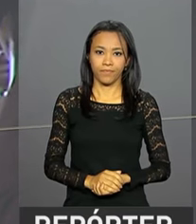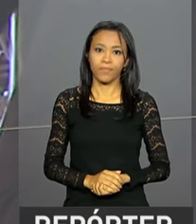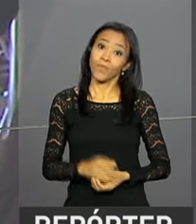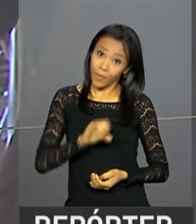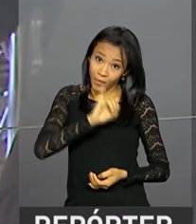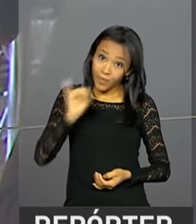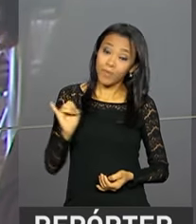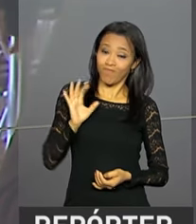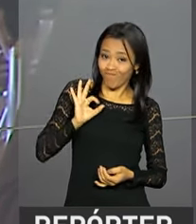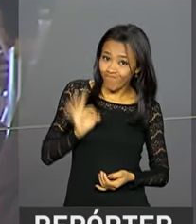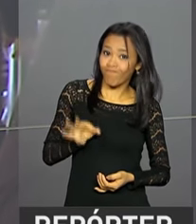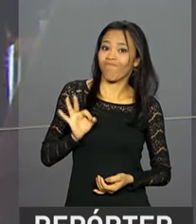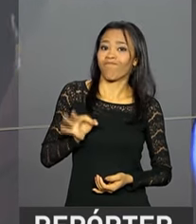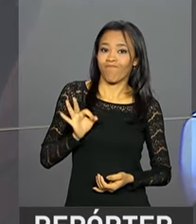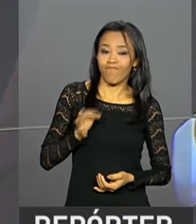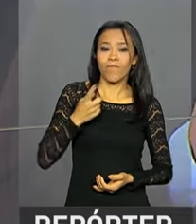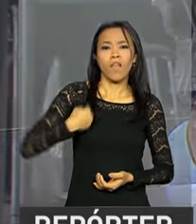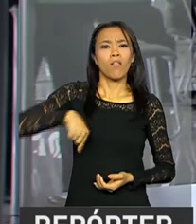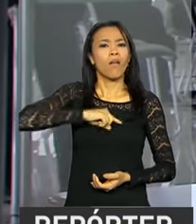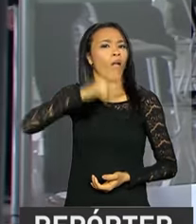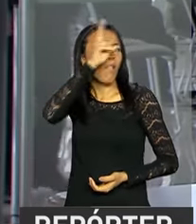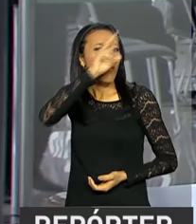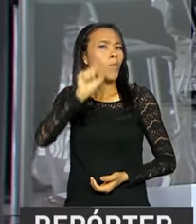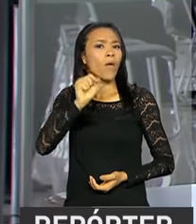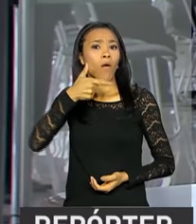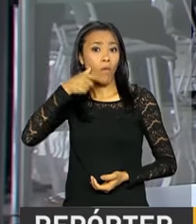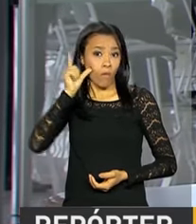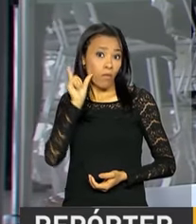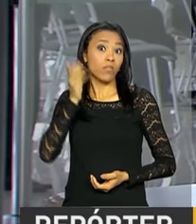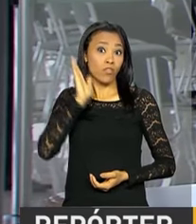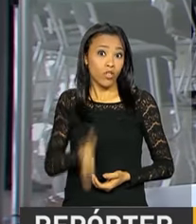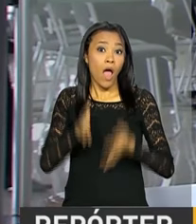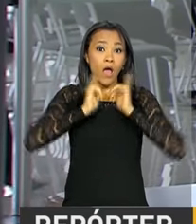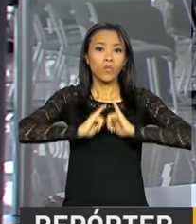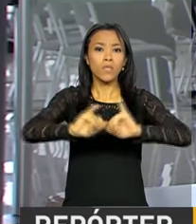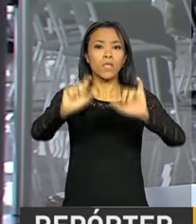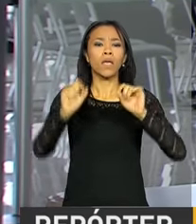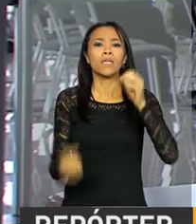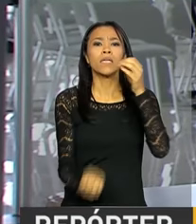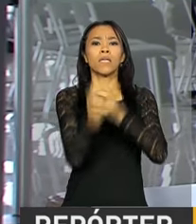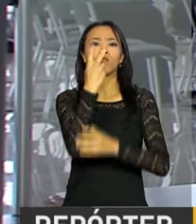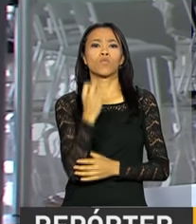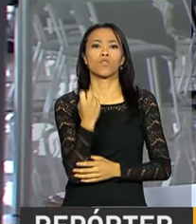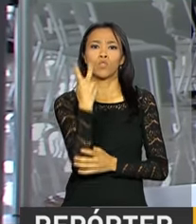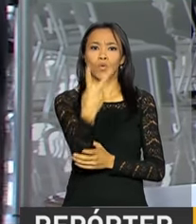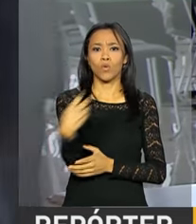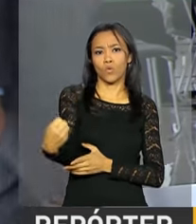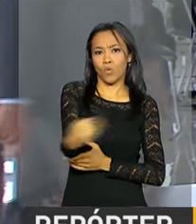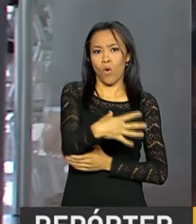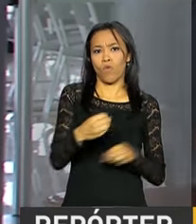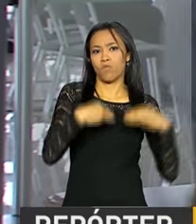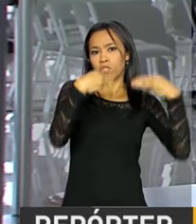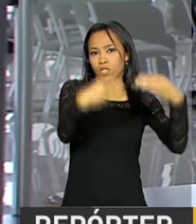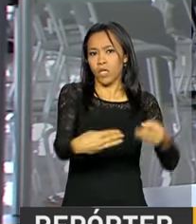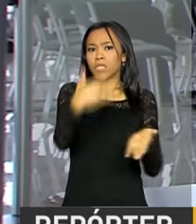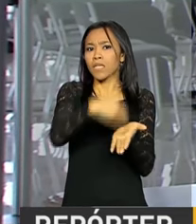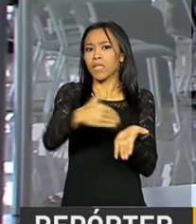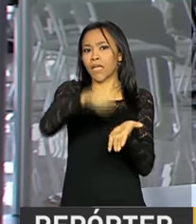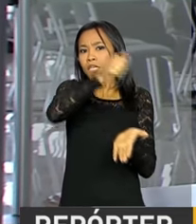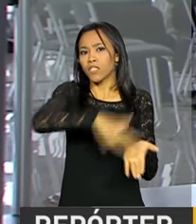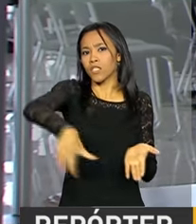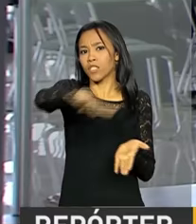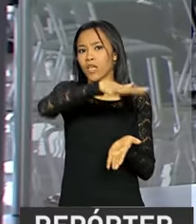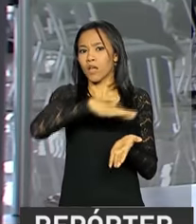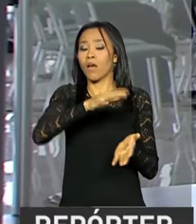Oi, Leandro, exatamente. Olha, a gente lembra que ontem o governo havia anunciado a criação de dois novos ministérios, a Secretaria-Geral da Presidência